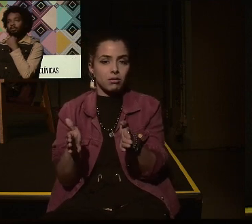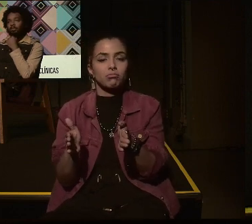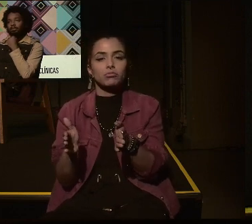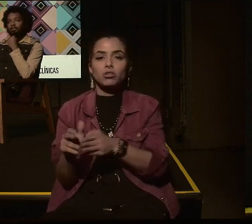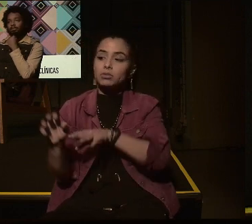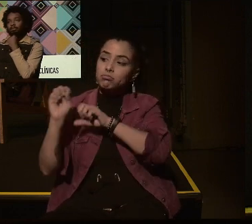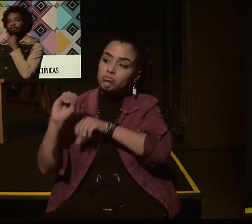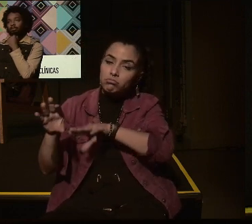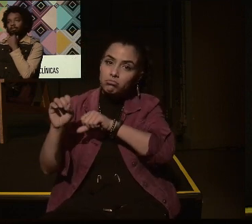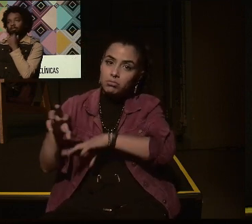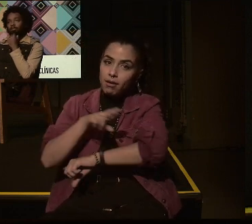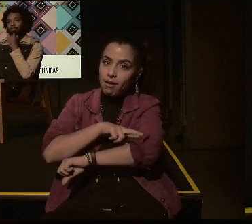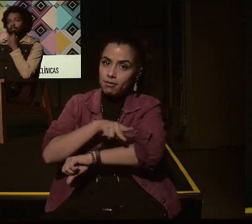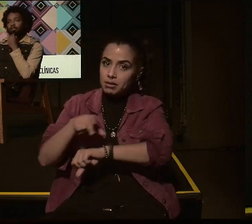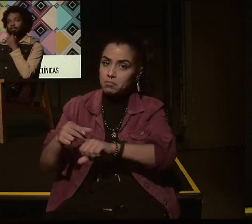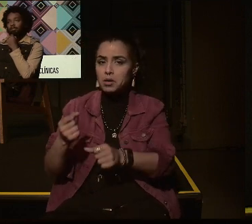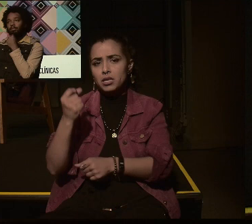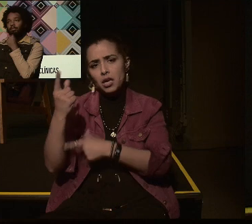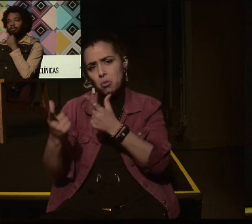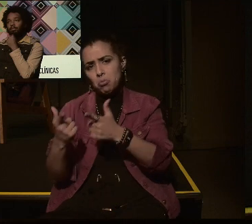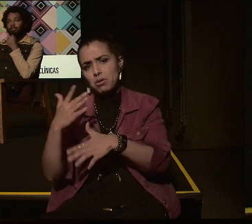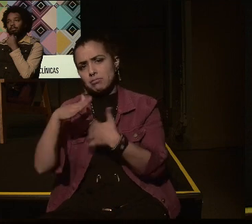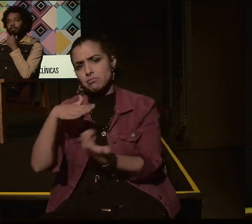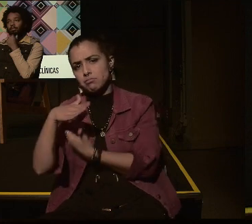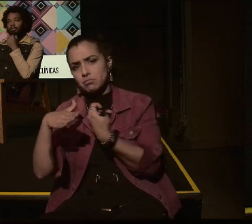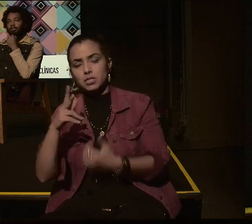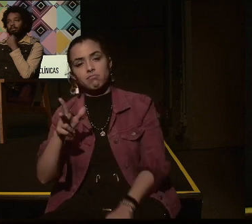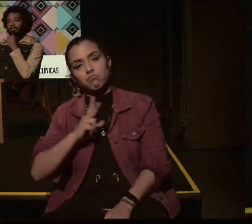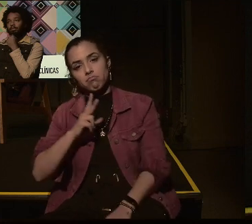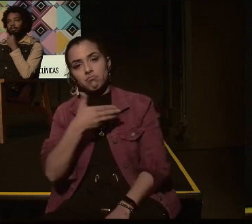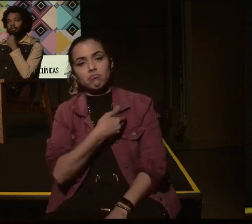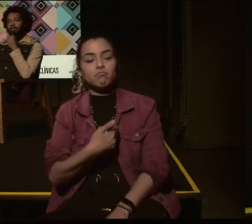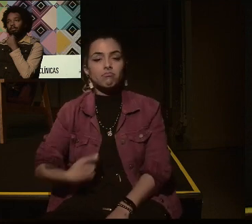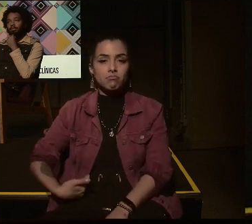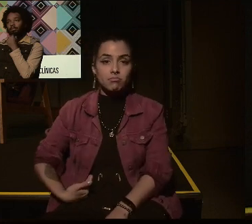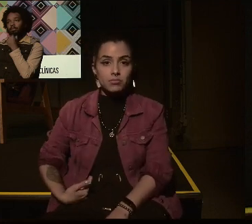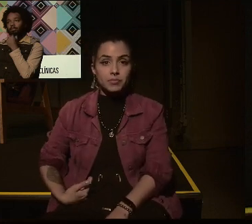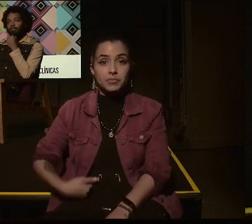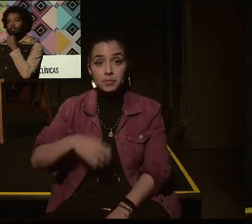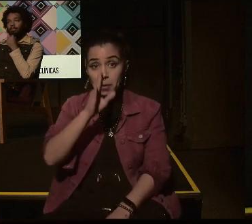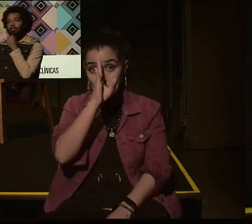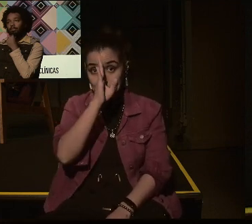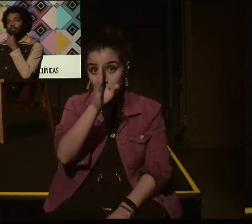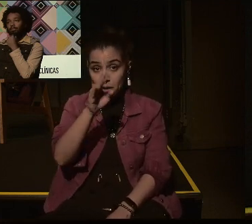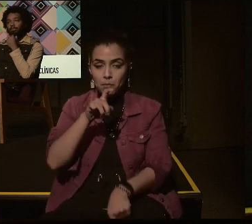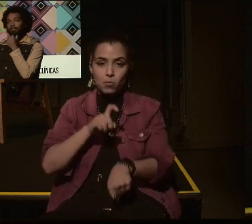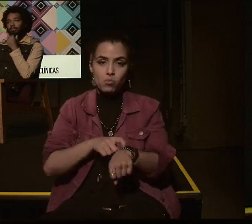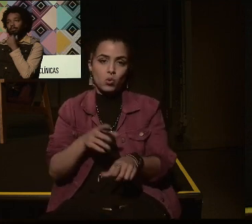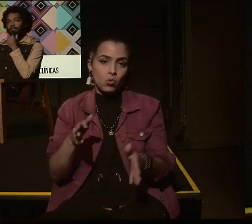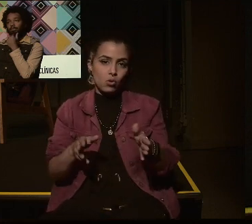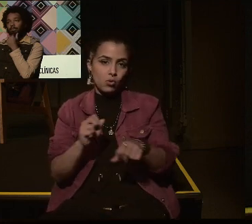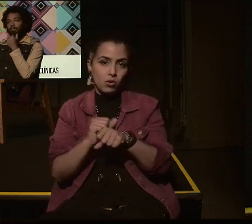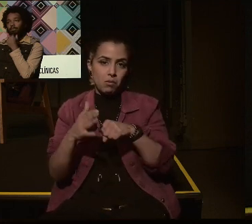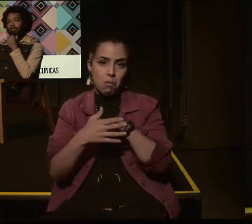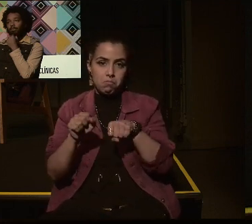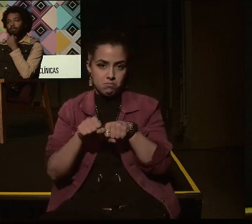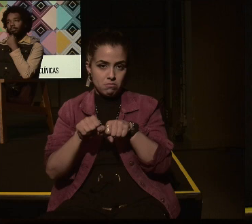empresas, instituições privadas e públicas, especialmente na pandemia, porque